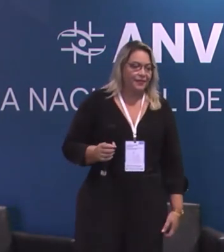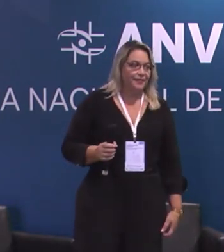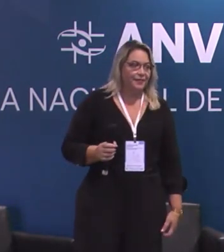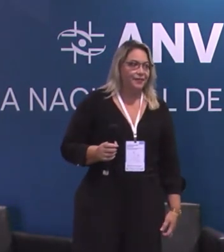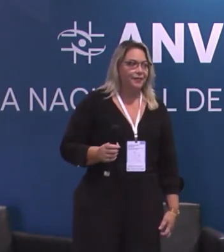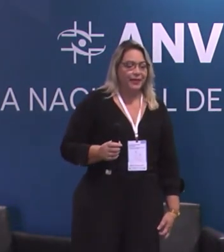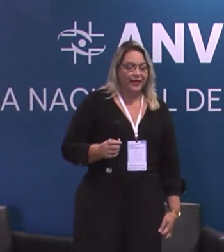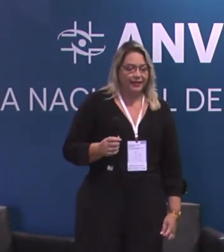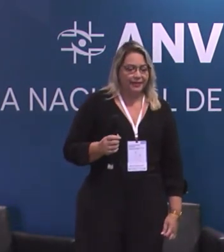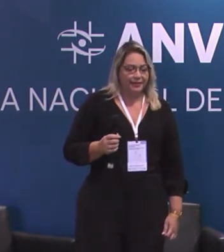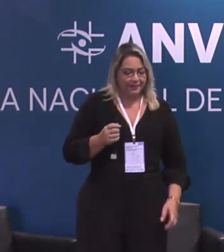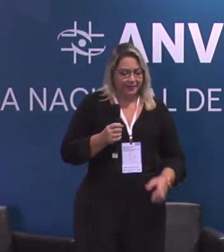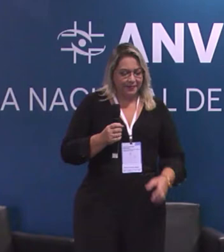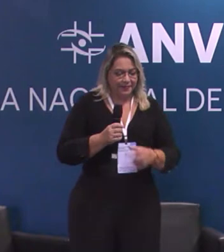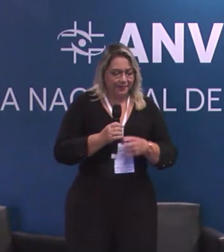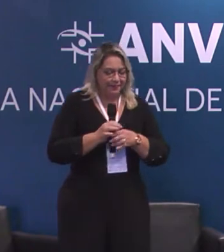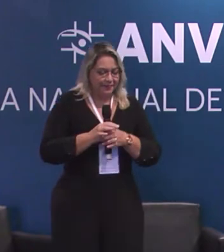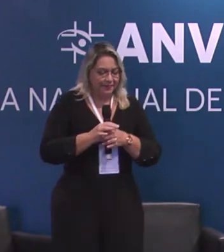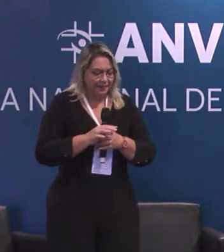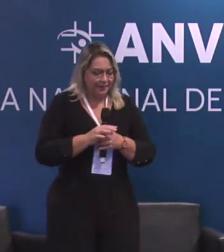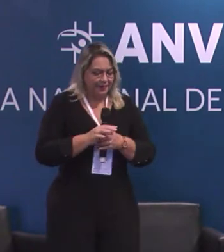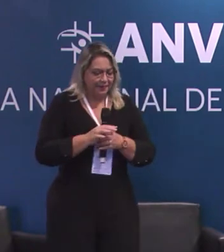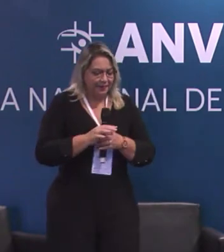seja bem-vinda para o nosso trabalho.